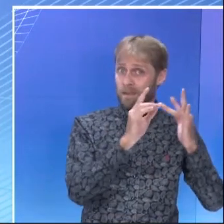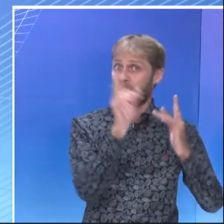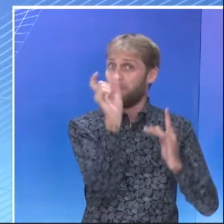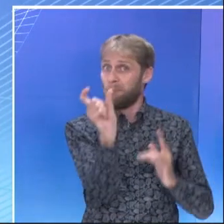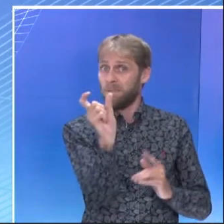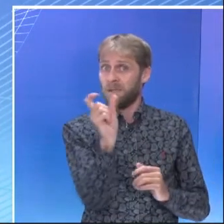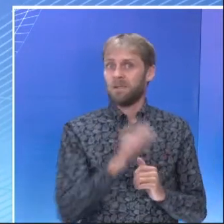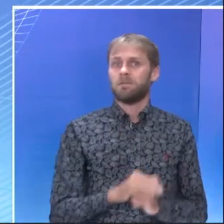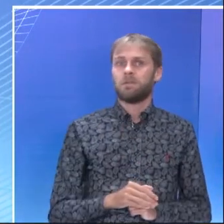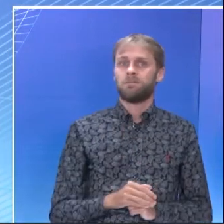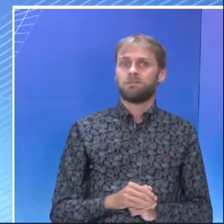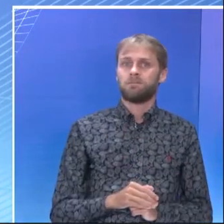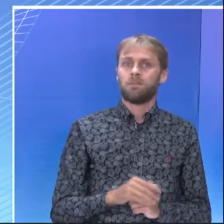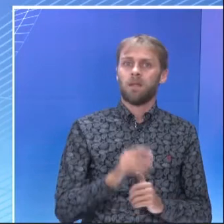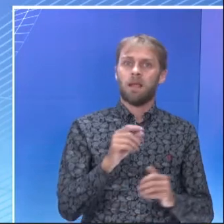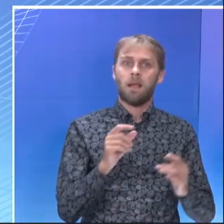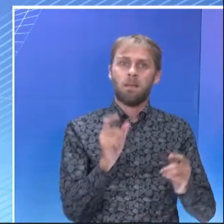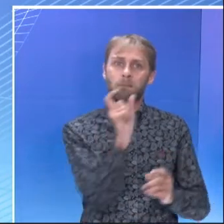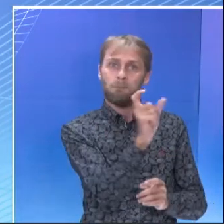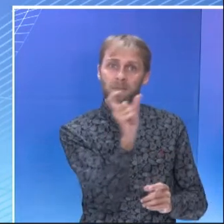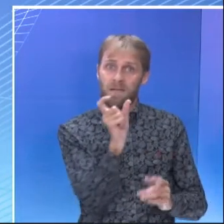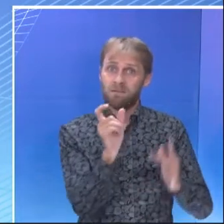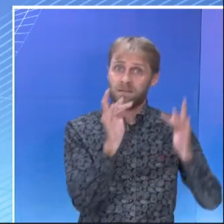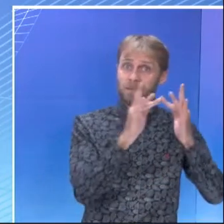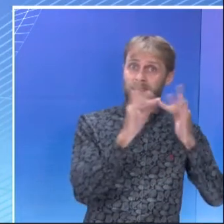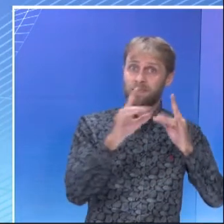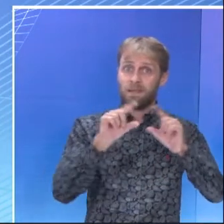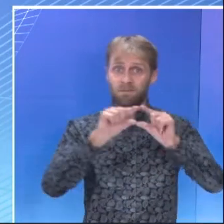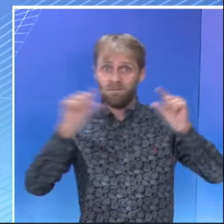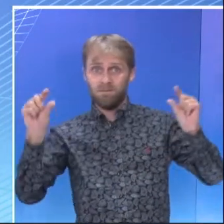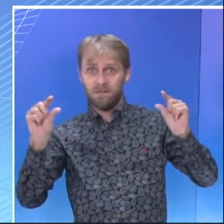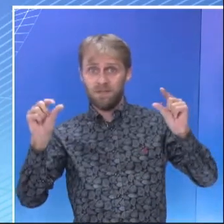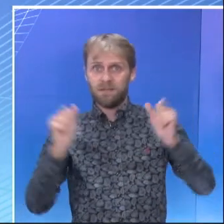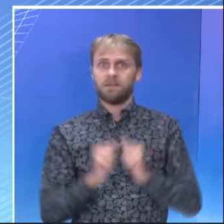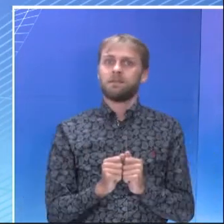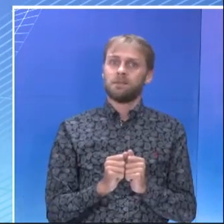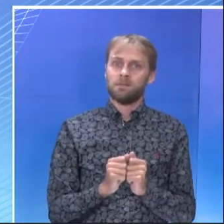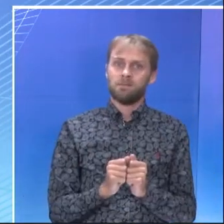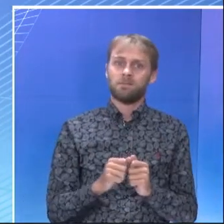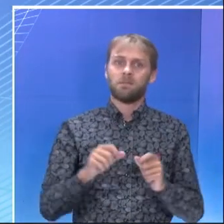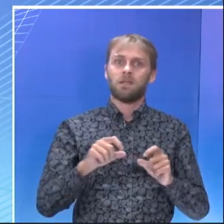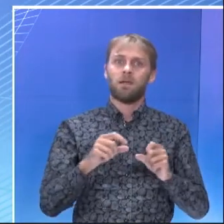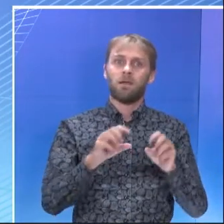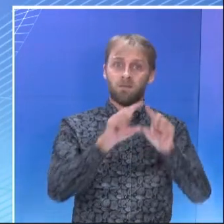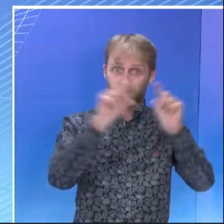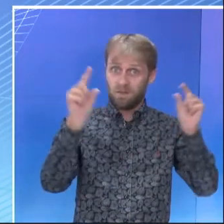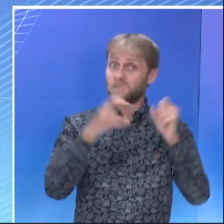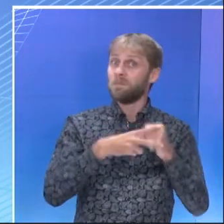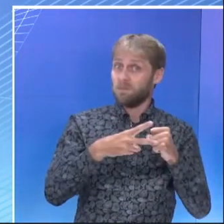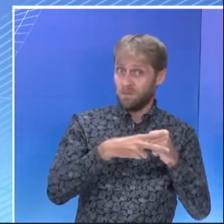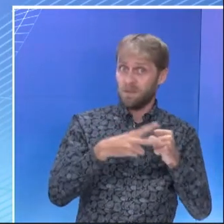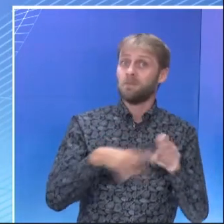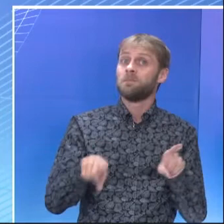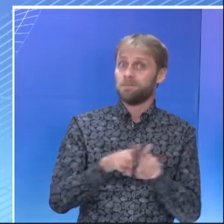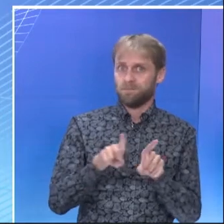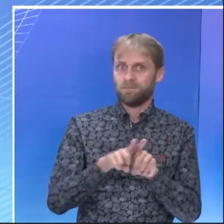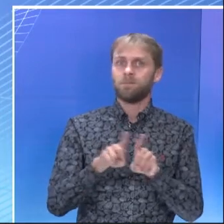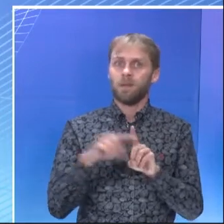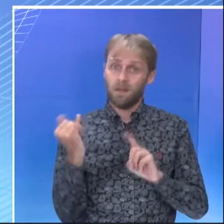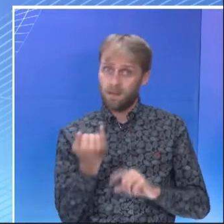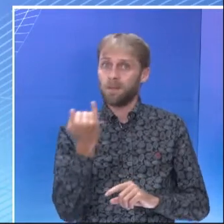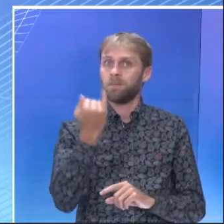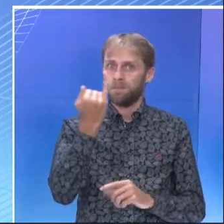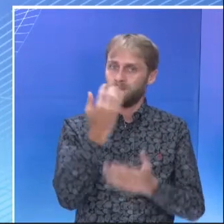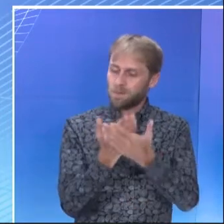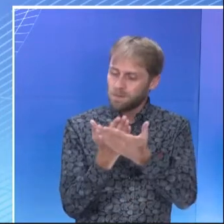o but, o and, as palavras que ligam frases, que ligam sentenças. Os phrasal verbs, que é muito importante você